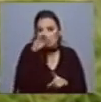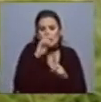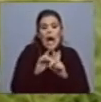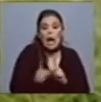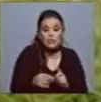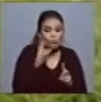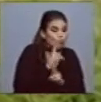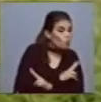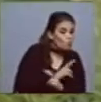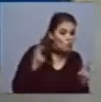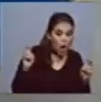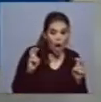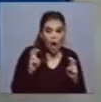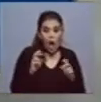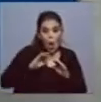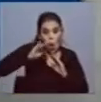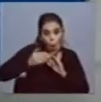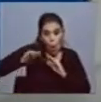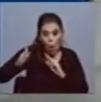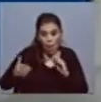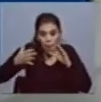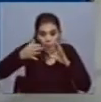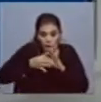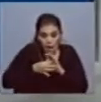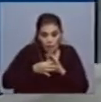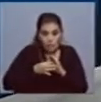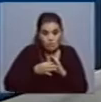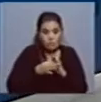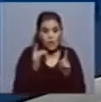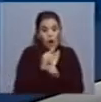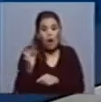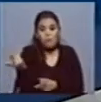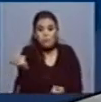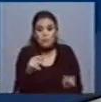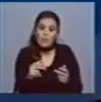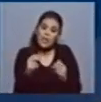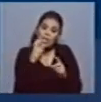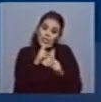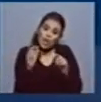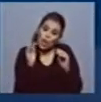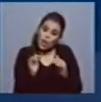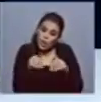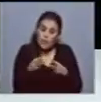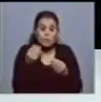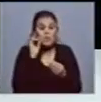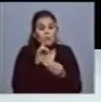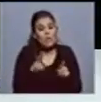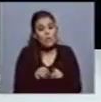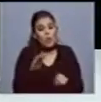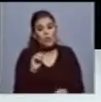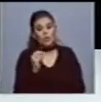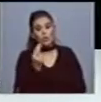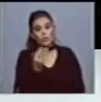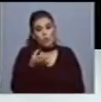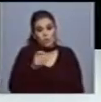Detectar ondas gravitacionais associados a eventos menos energéticos, mas igualmente importantes. Supernovas, a